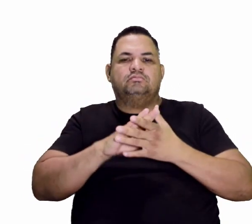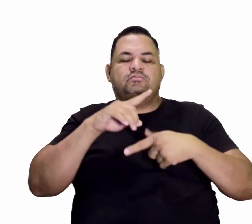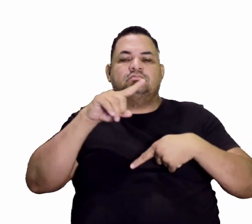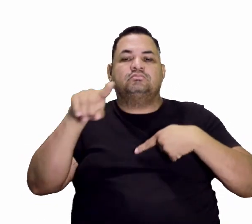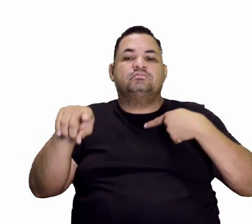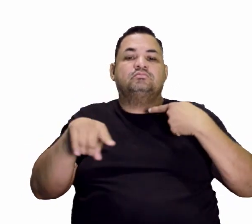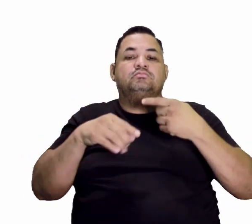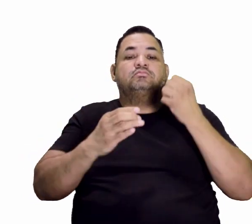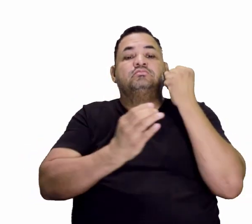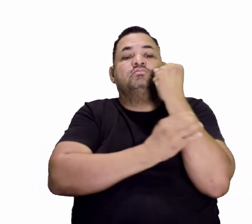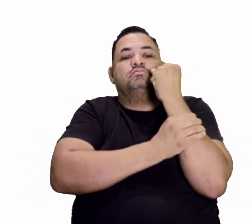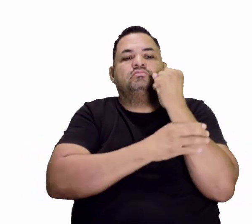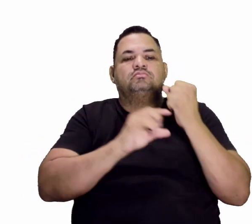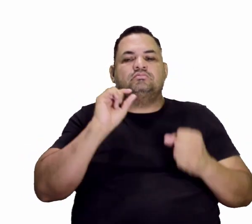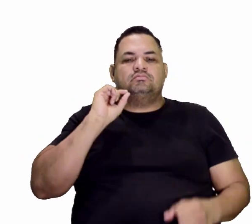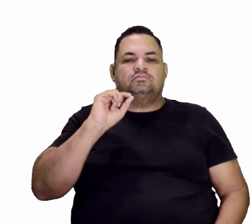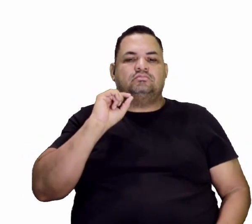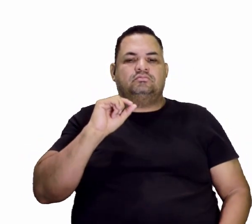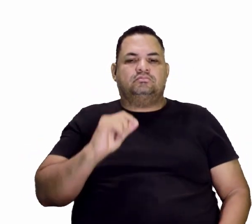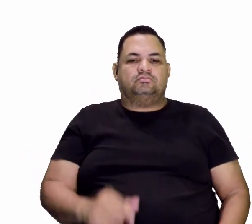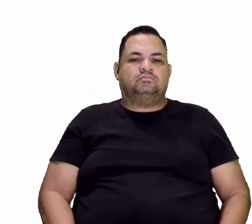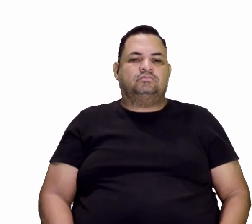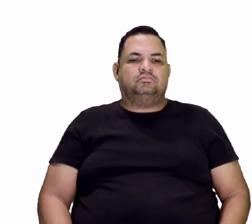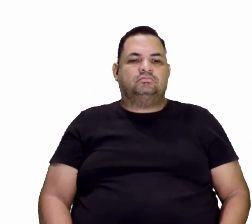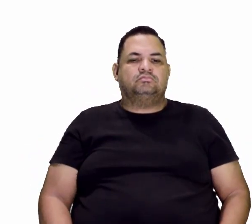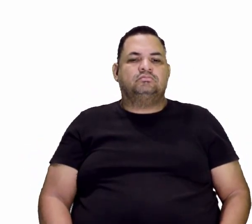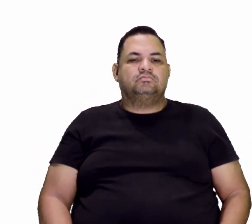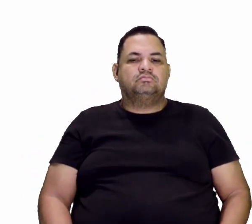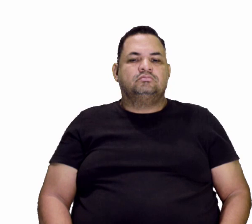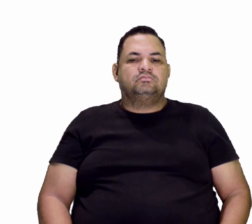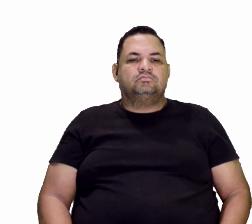visa garantir o quê? Aqui, ó.